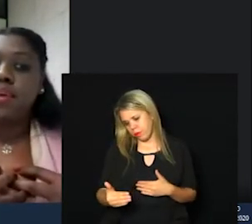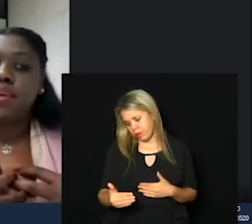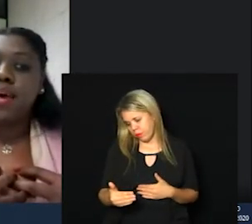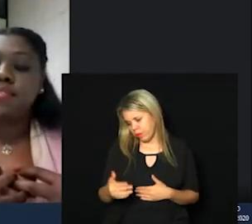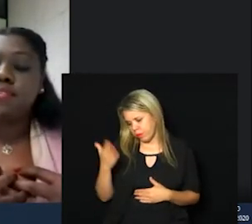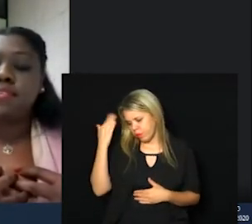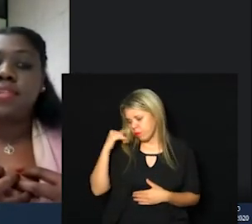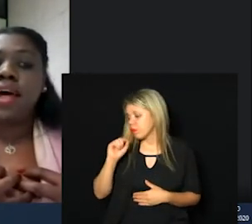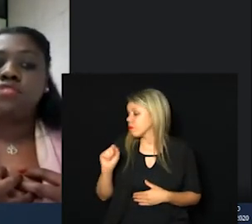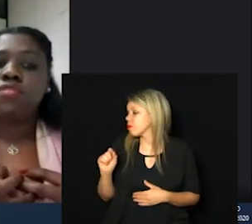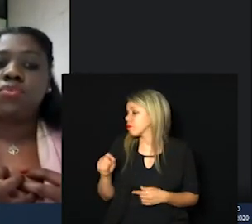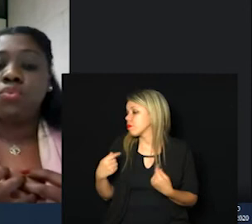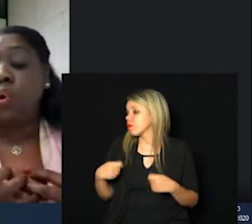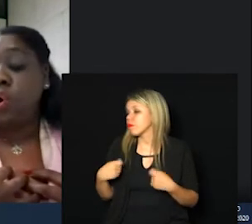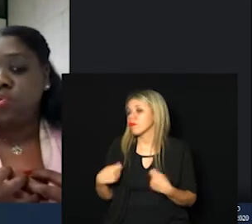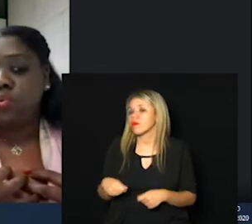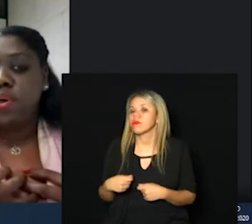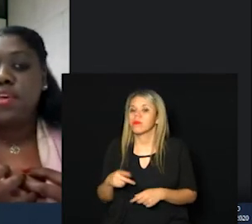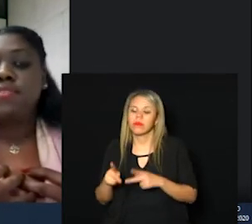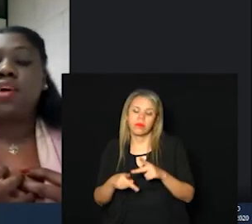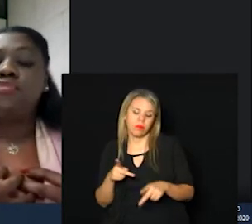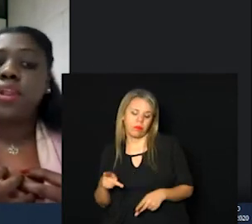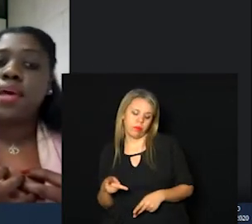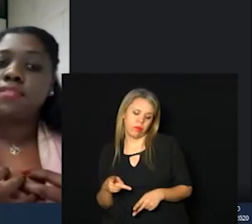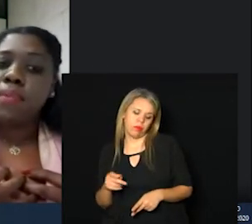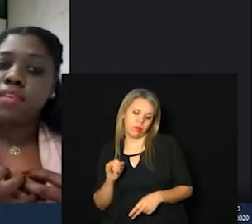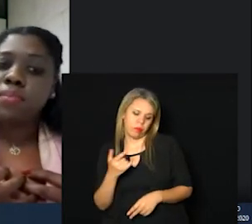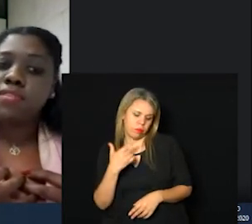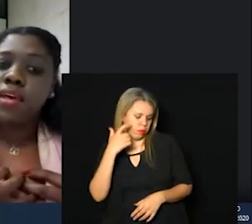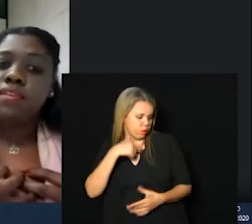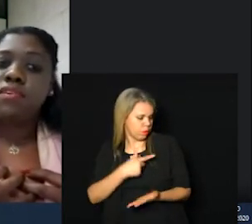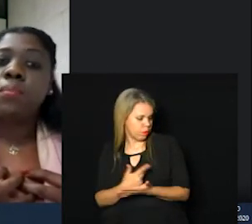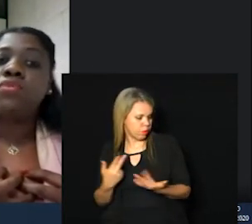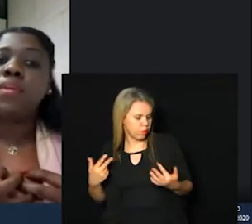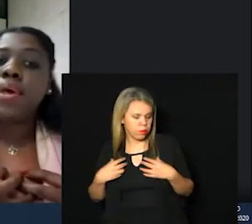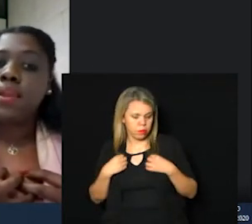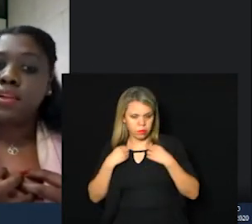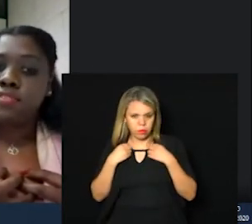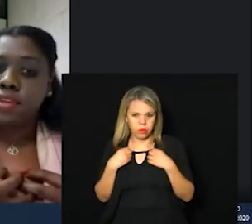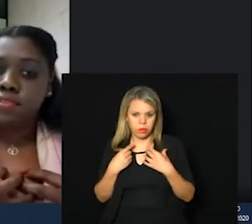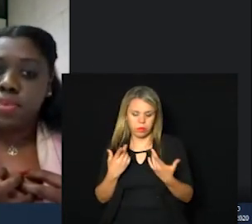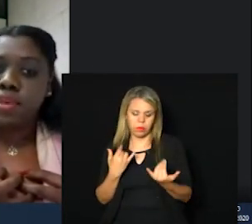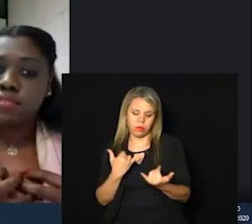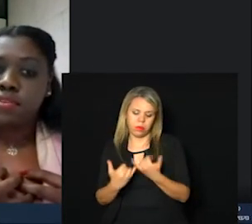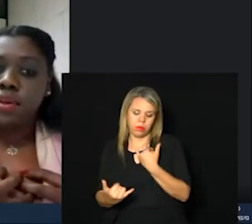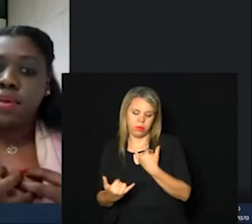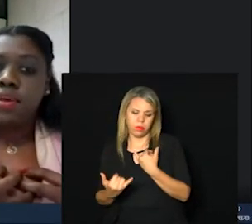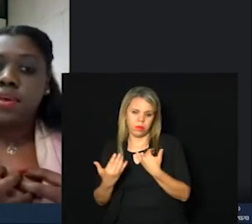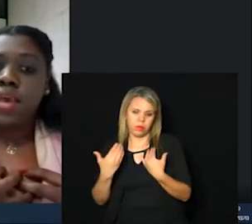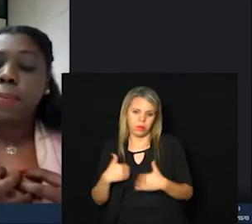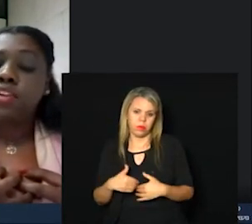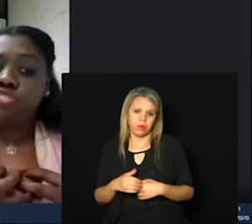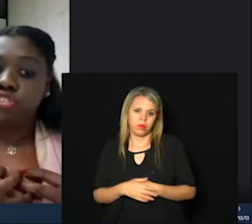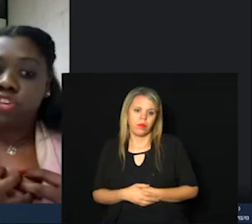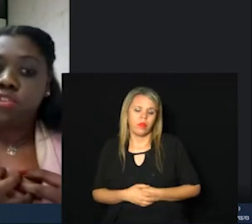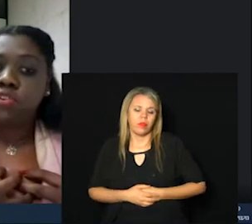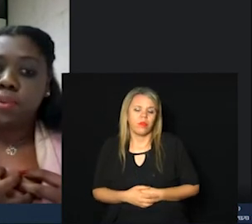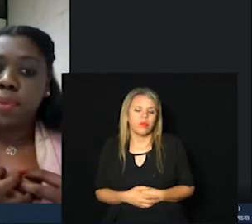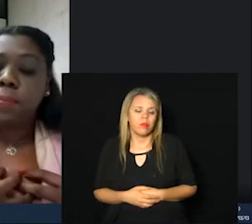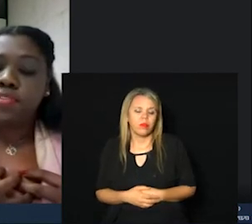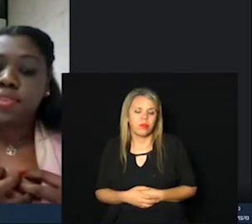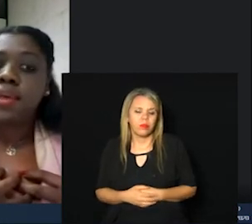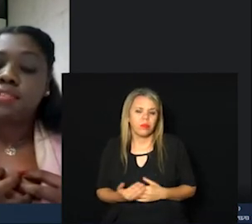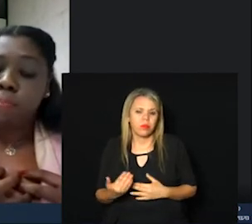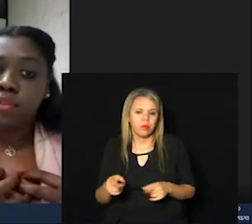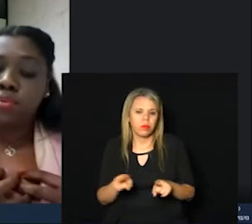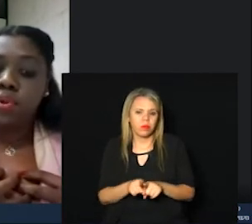saber que as necessidades do outro, se não forem as mesmas, são muito semelhantes às minhas, e que a partir disso eu também